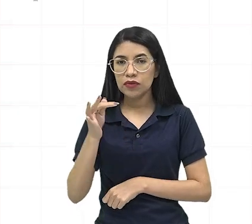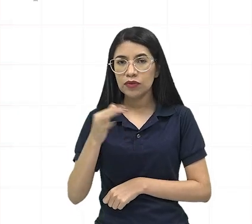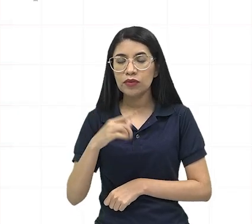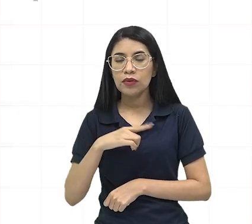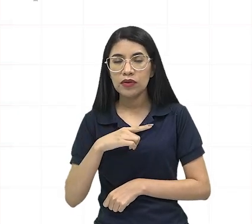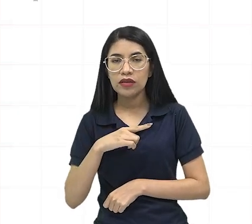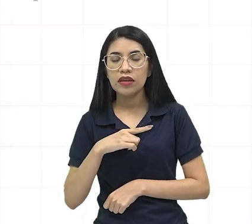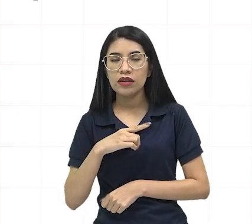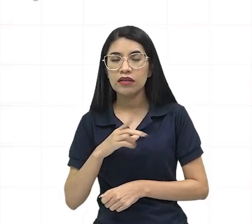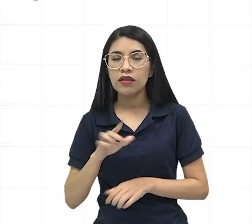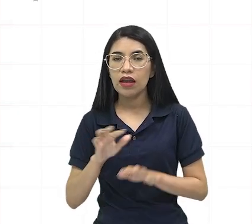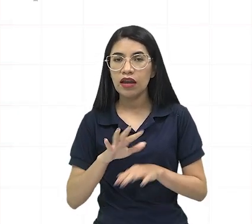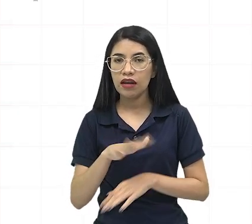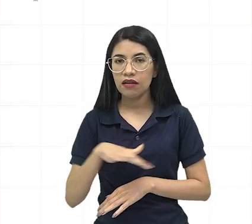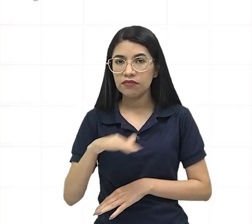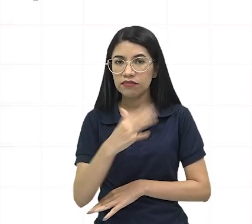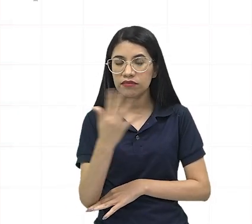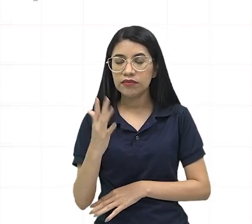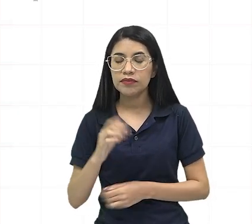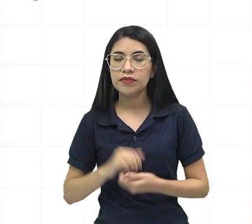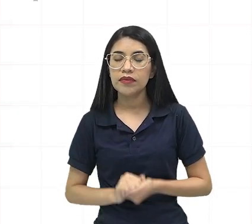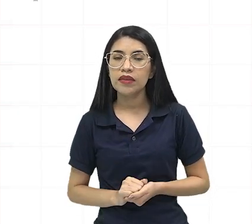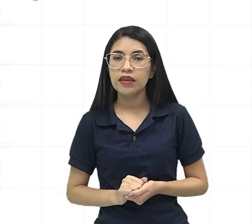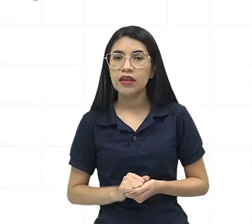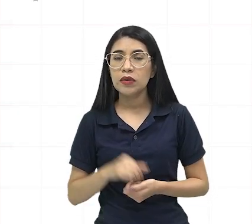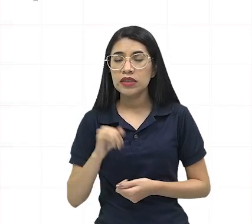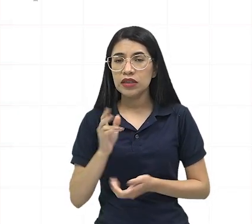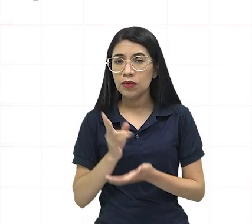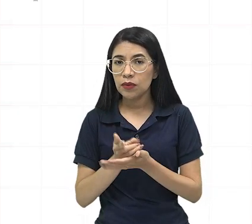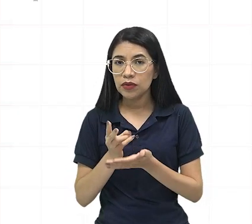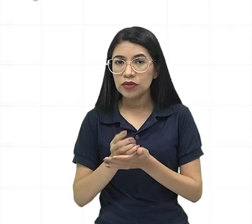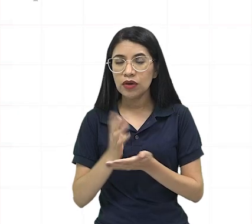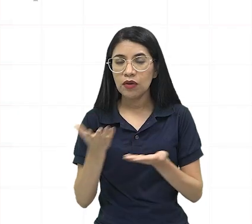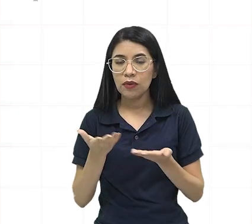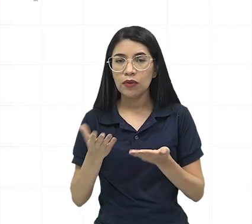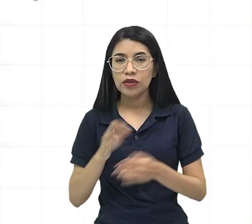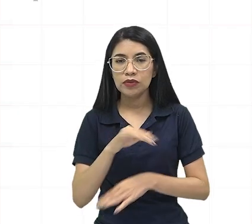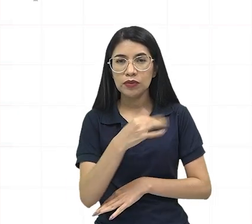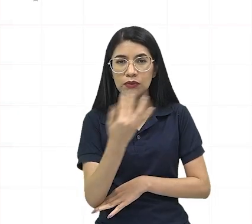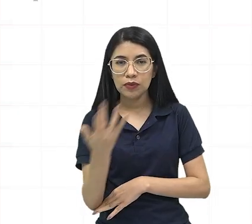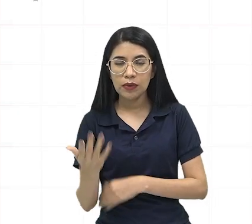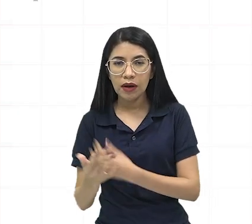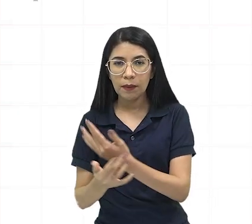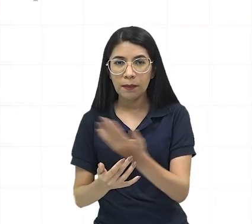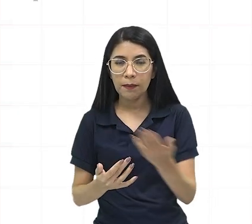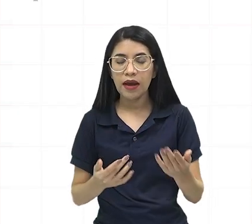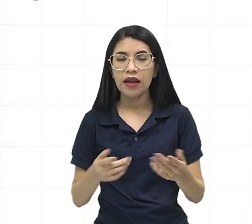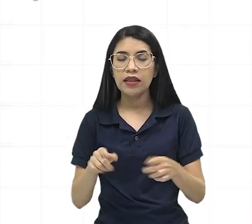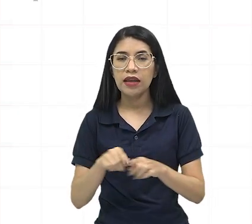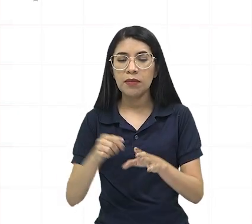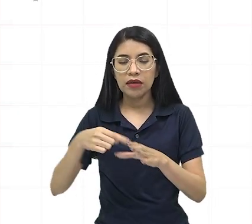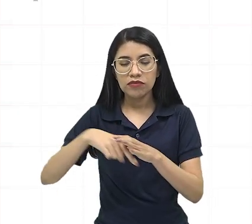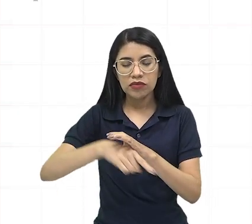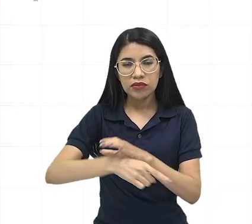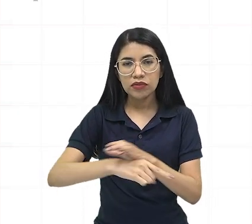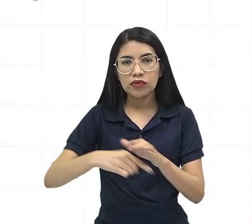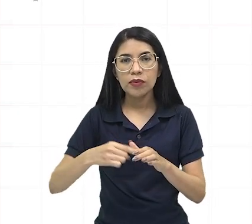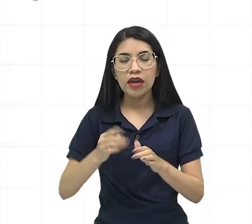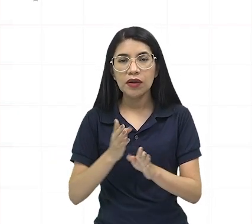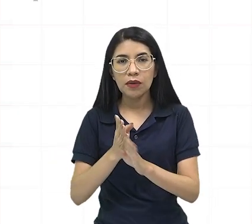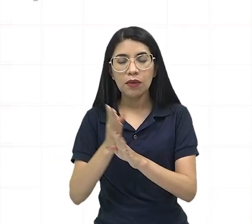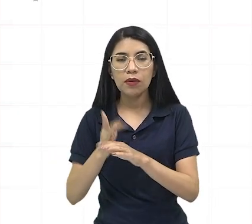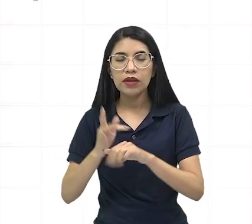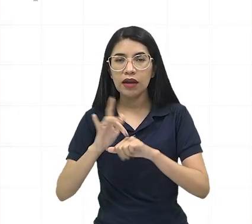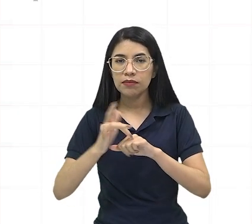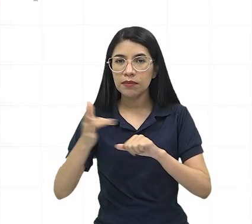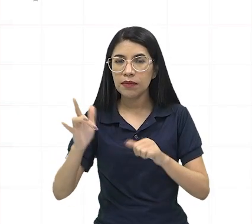gerações. Porque já imaginou, se mantém o mesmo nível de desmatamento, de escavação do solo em busca de metais preciosos